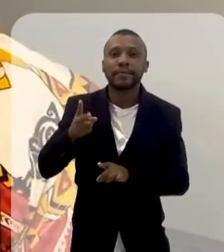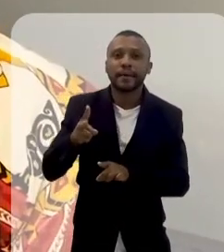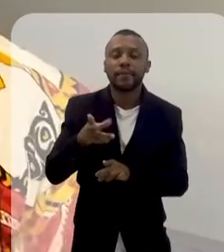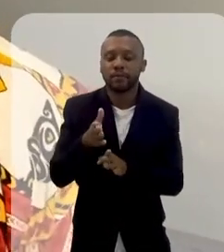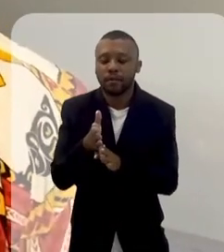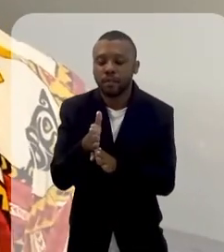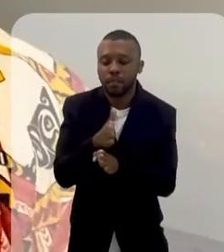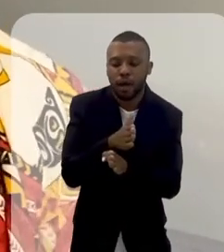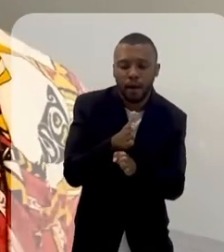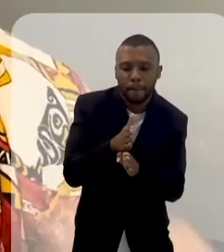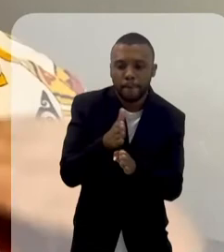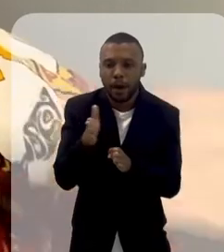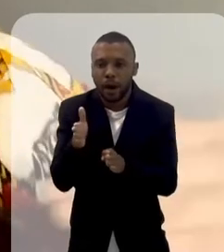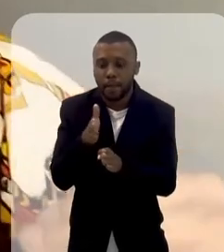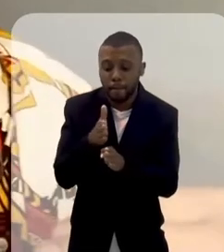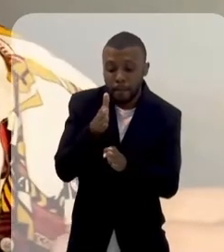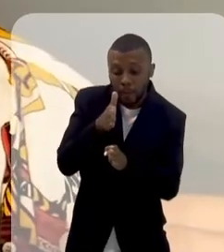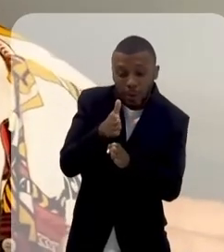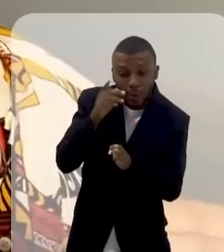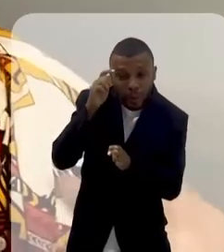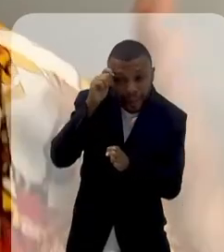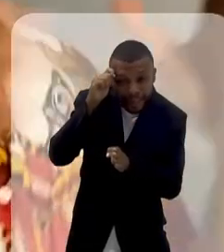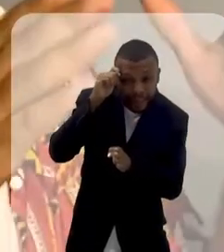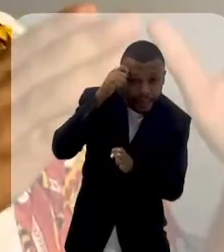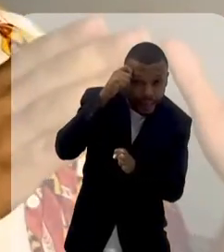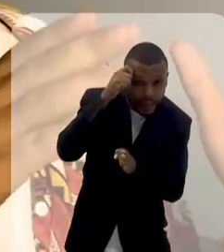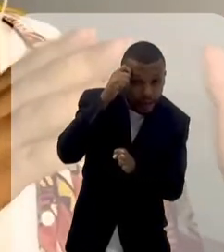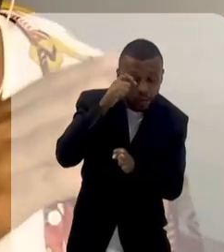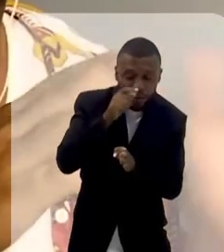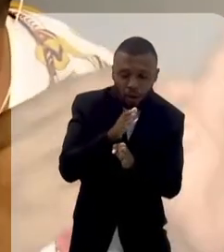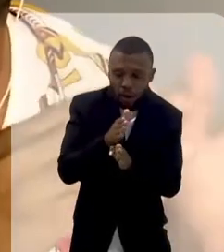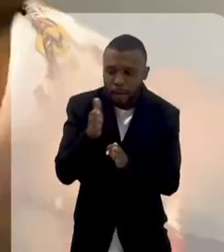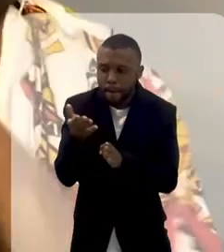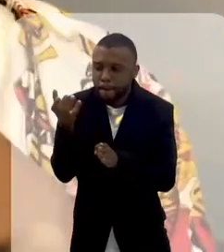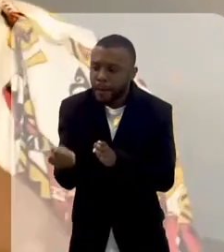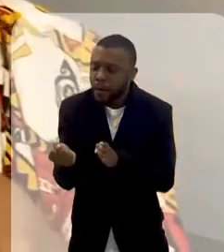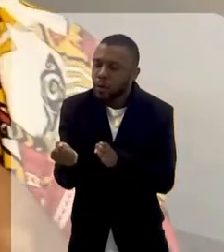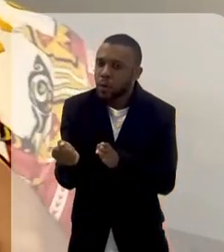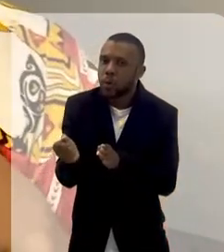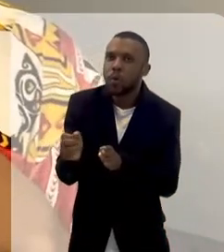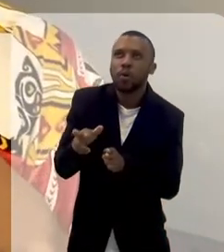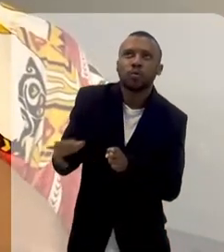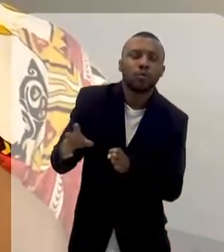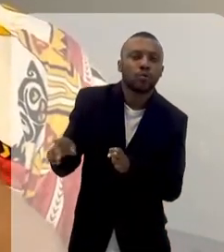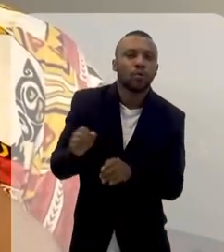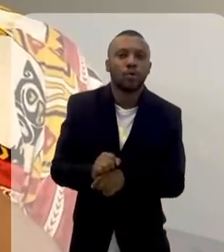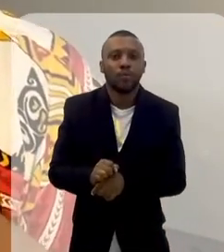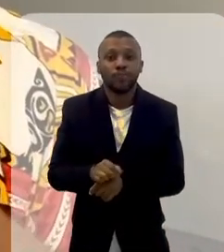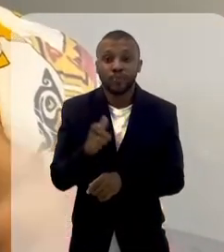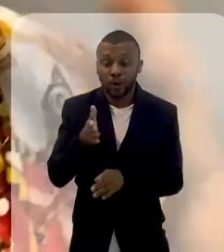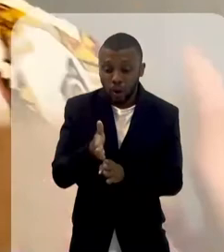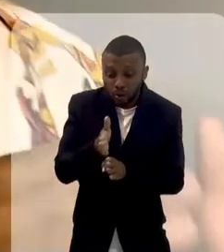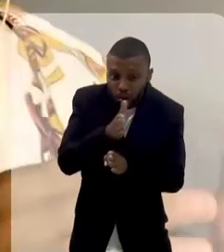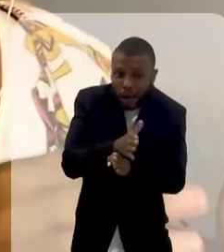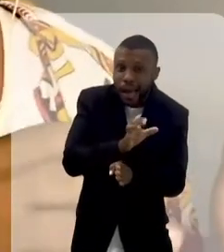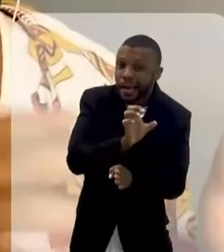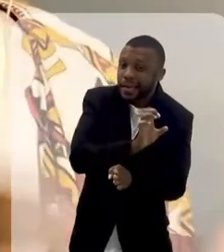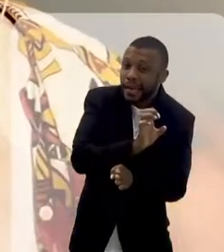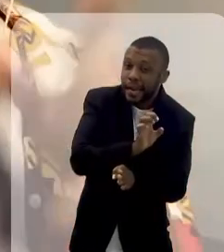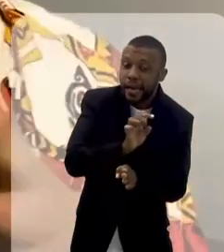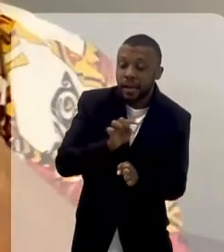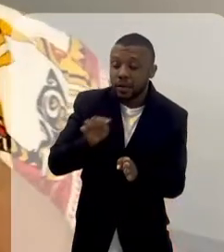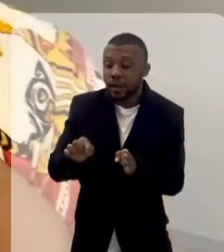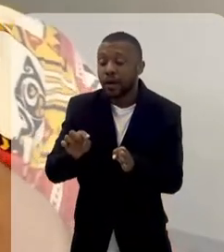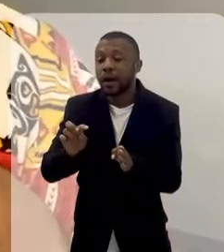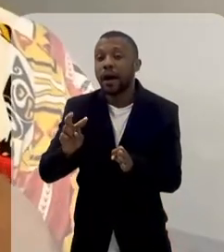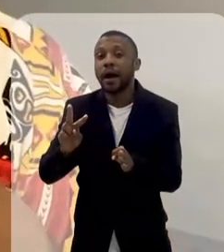entender porque eu sempre estava no lugar do entre, né? Eu não sou nem negro retinto, mas também não sou branco. Eu não sou homossexual, mas eu